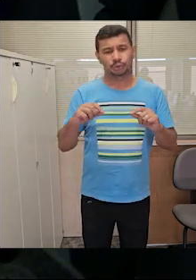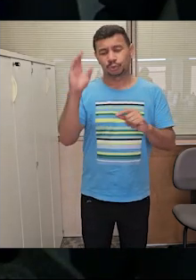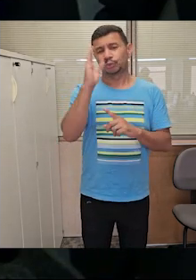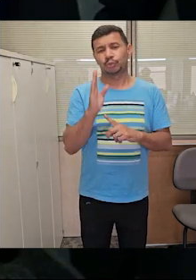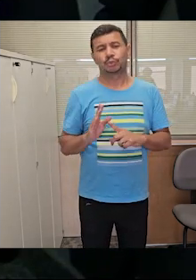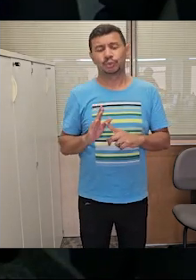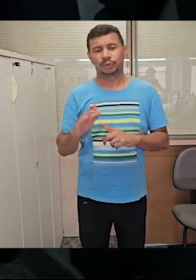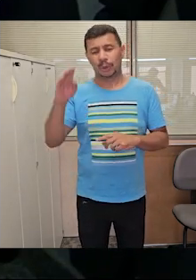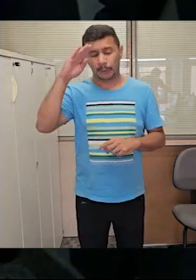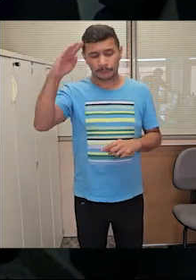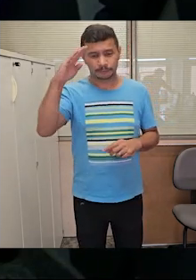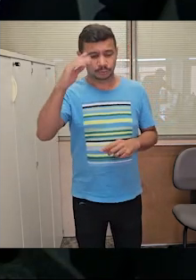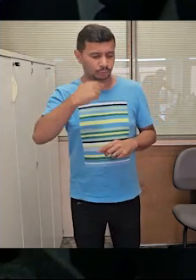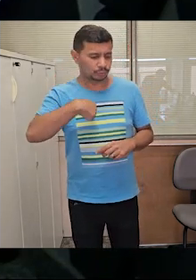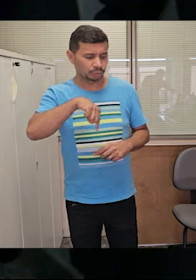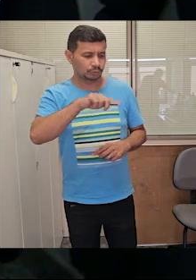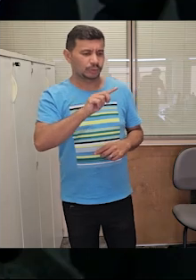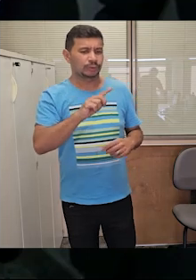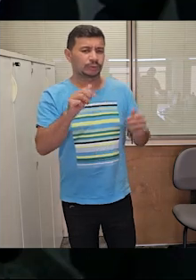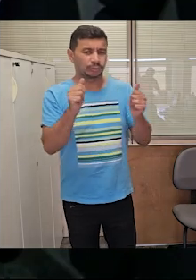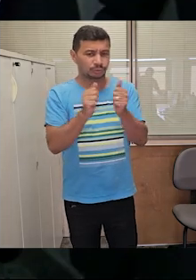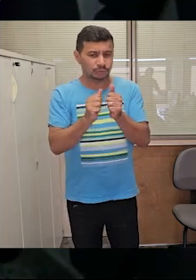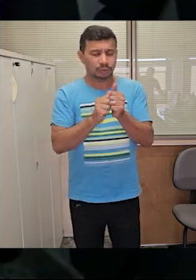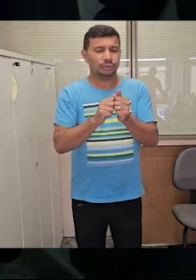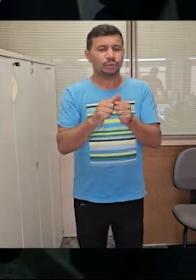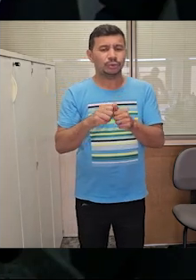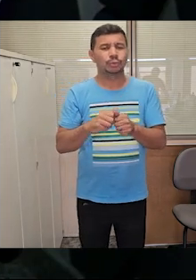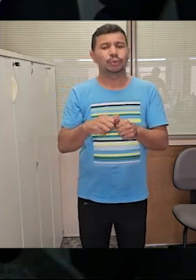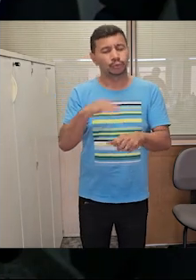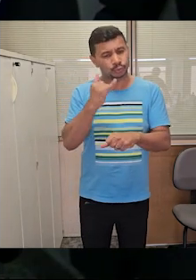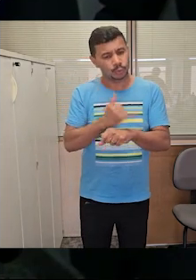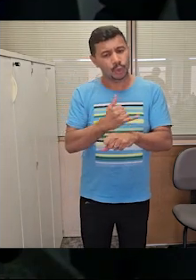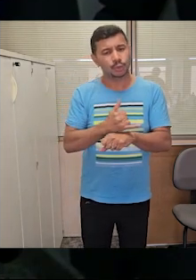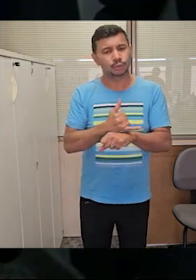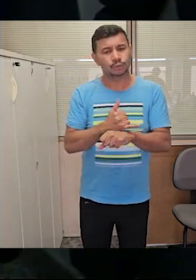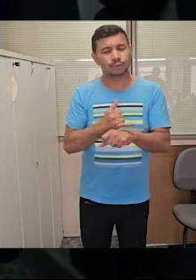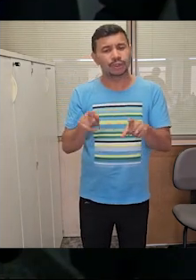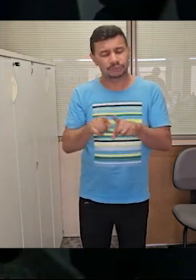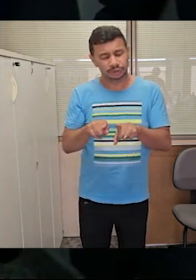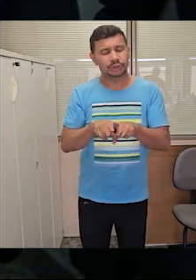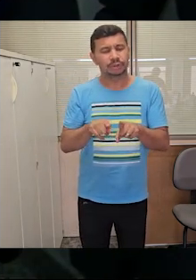pelos militares, né? Em conluio com patrões, claro.